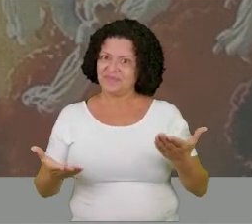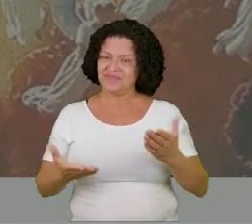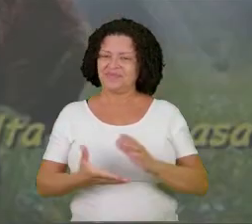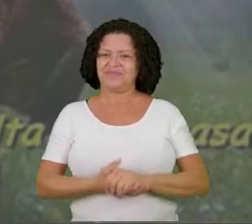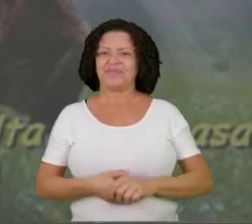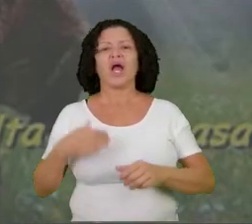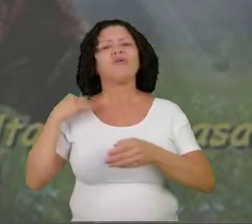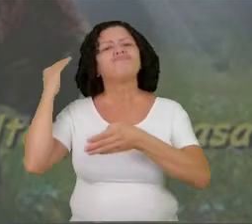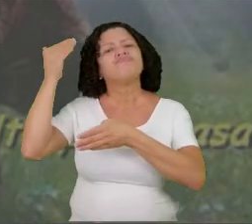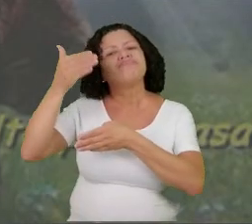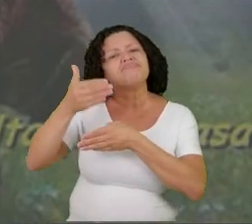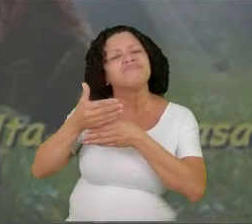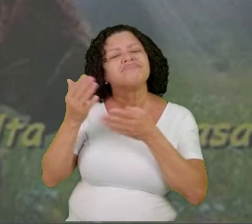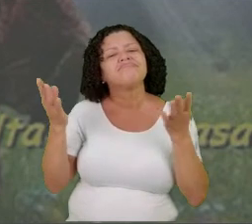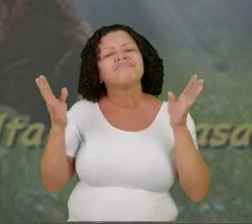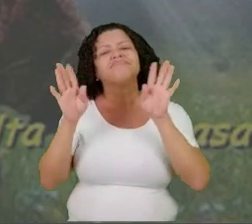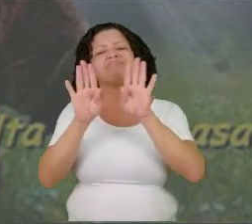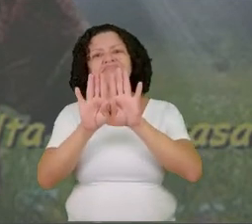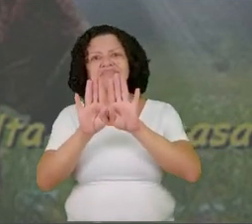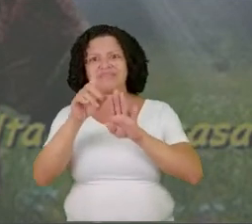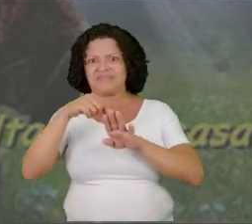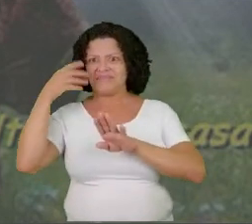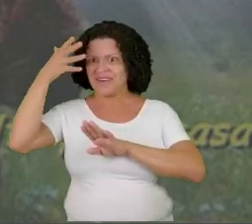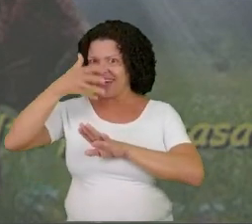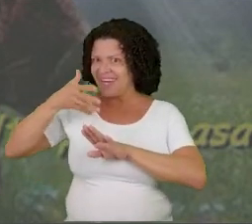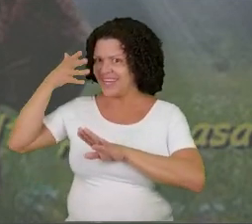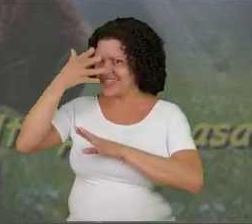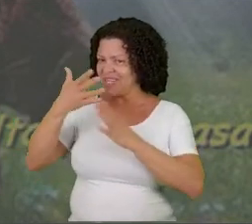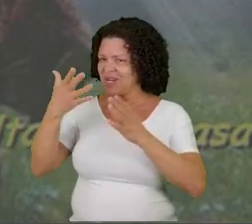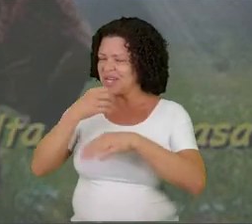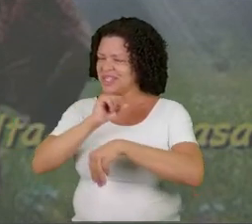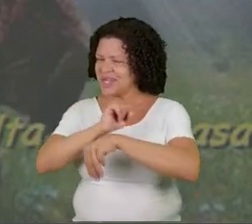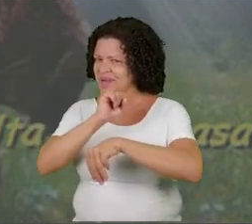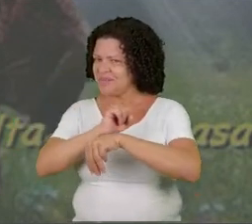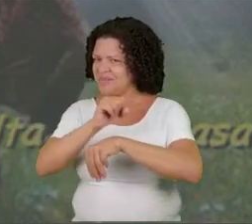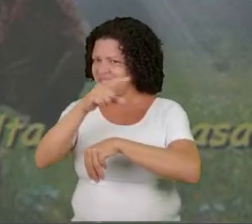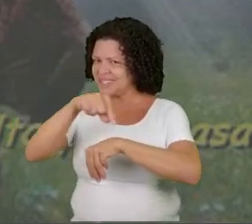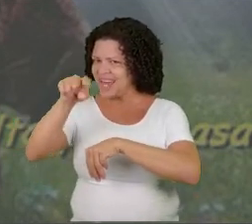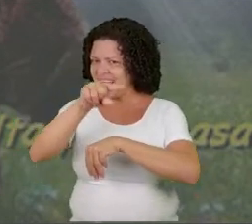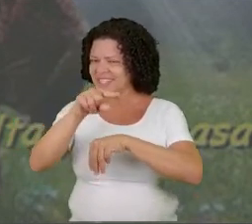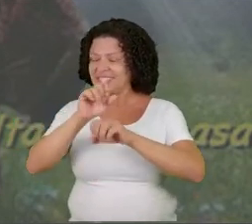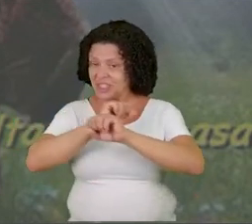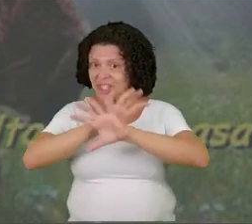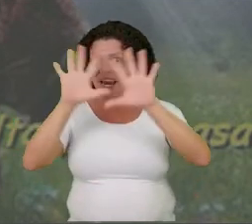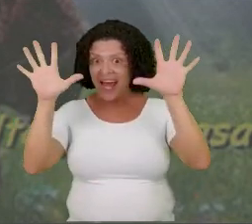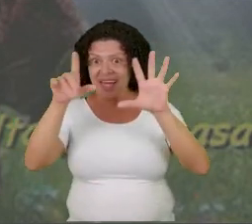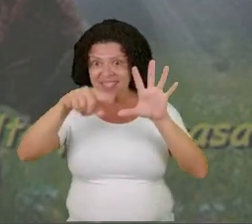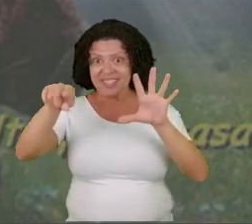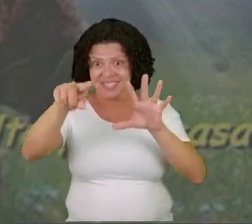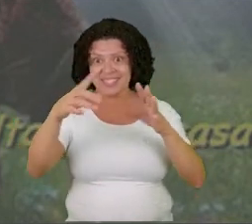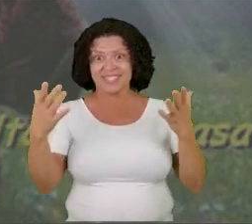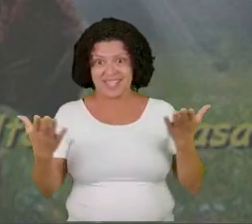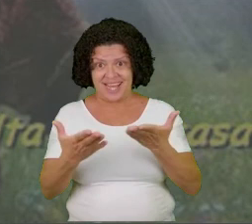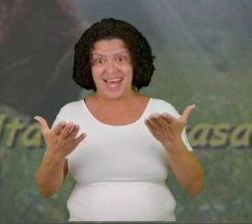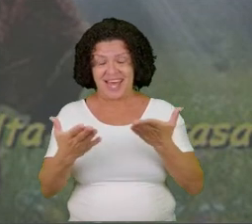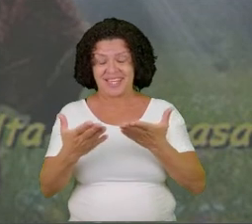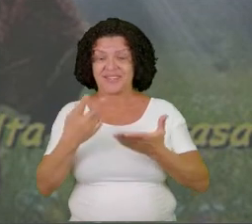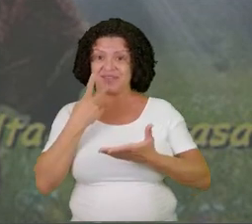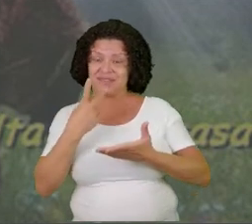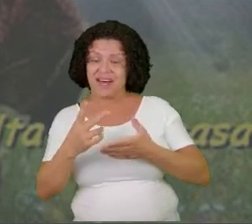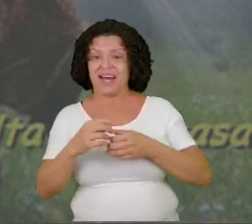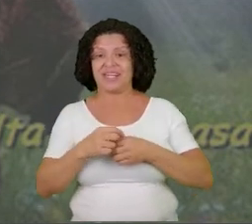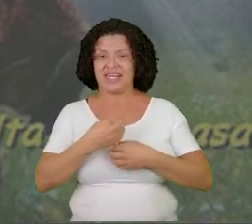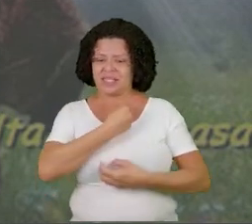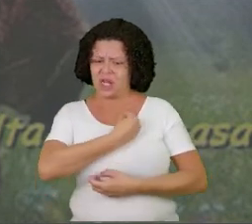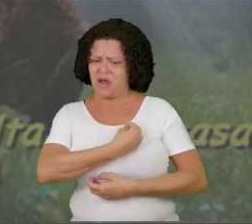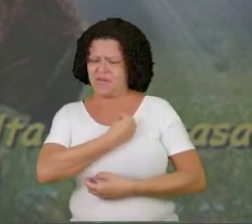alegria. Assim, irmãos, terminamos a nossa palestra de hoje, esperando que possamos ter esclarecido um